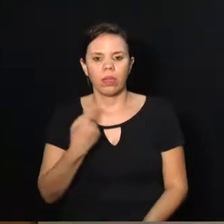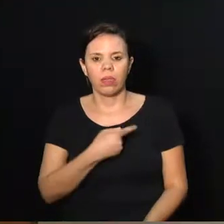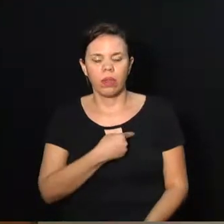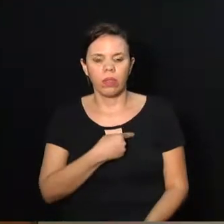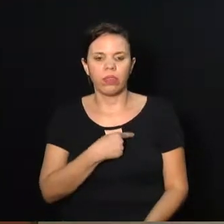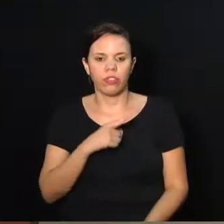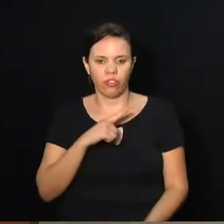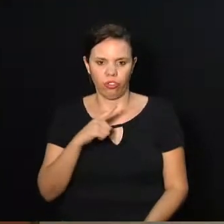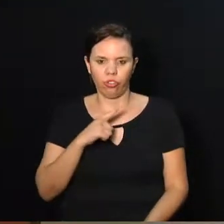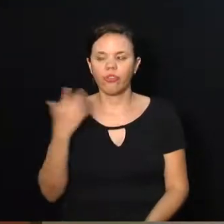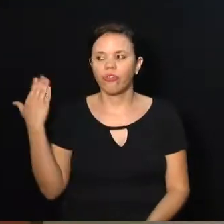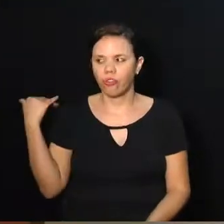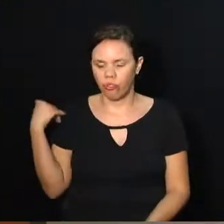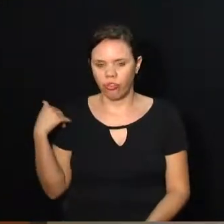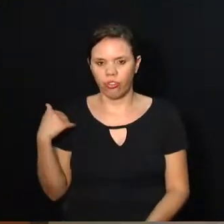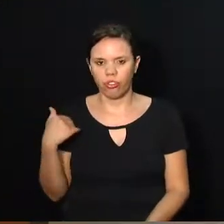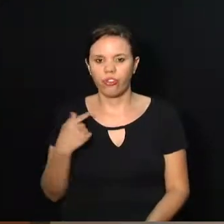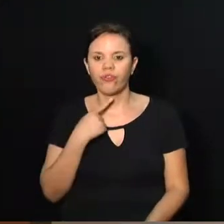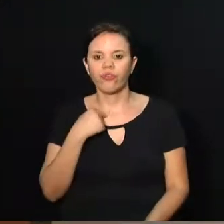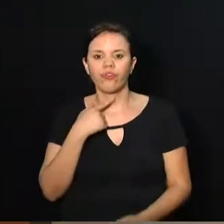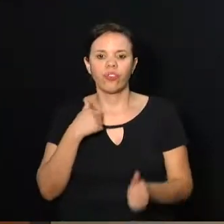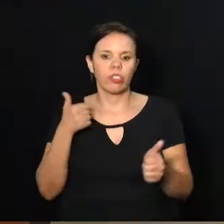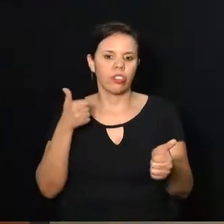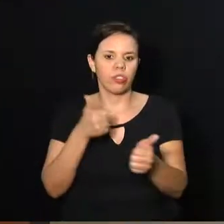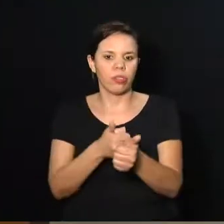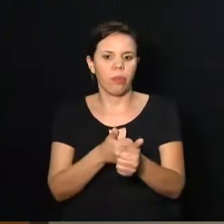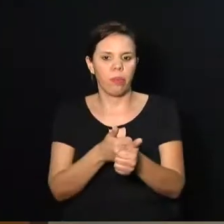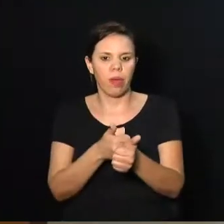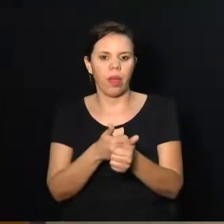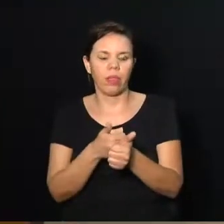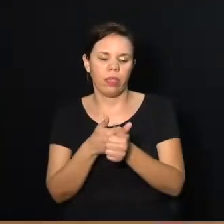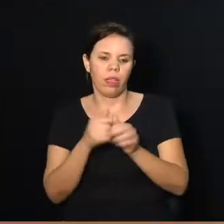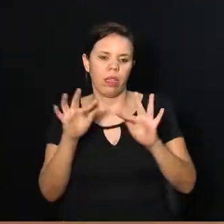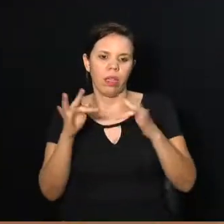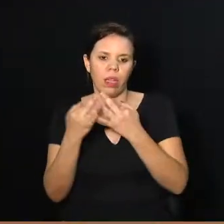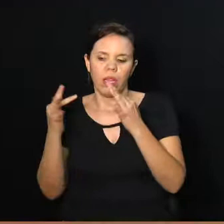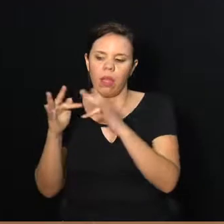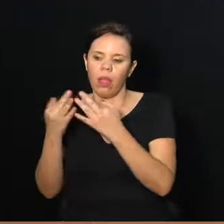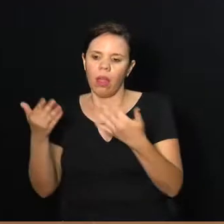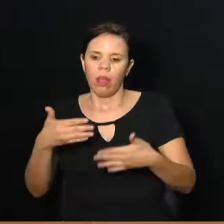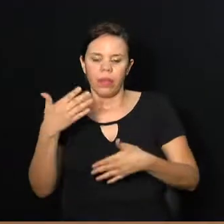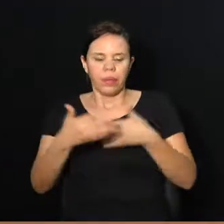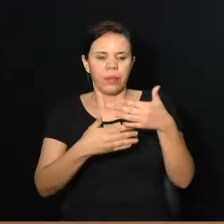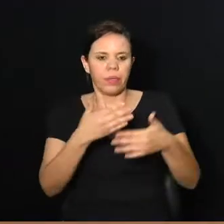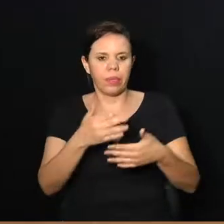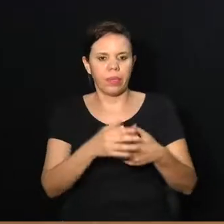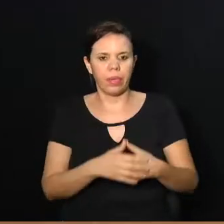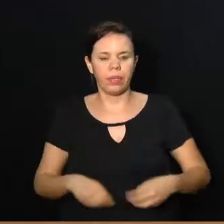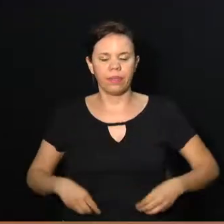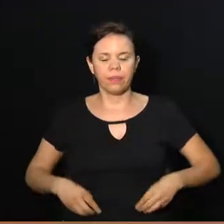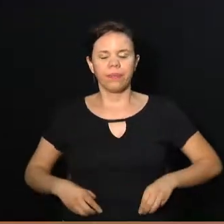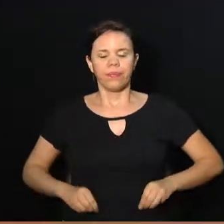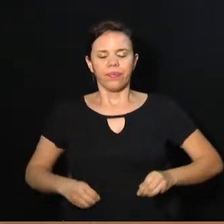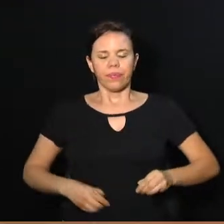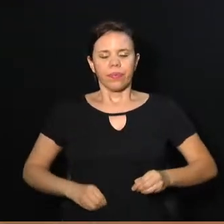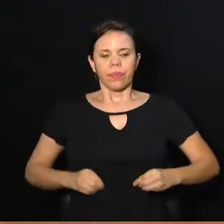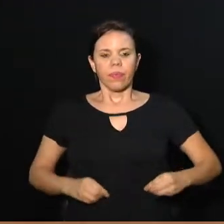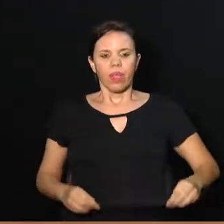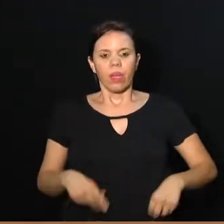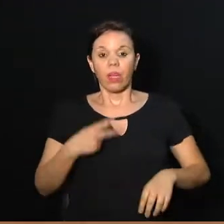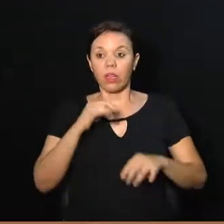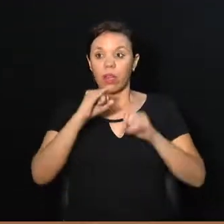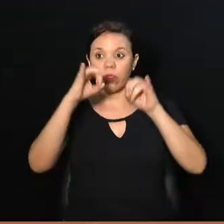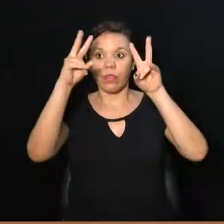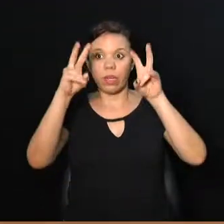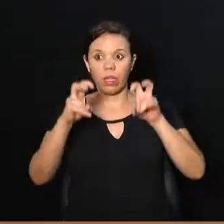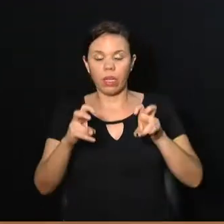nós tínhamos interesse em acompanhar essa família, né? Essas famílias. Então, o que nós fazemos? Nós chamamos de alta